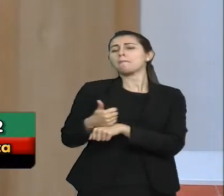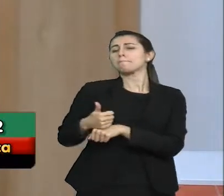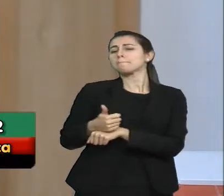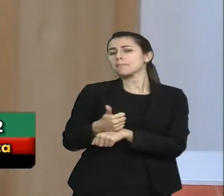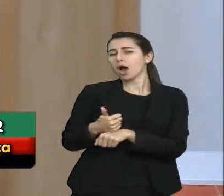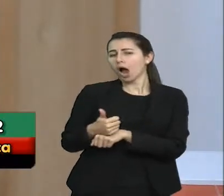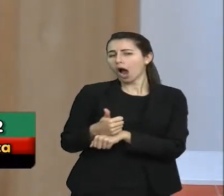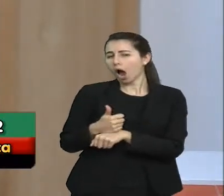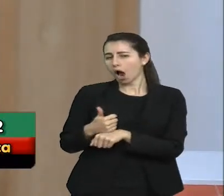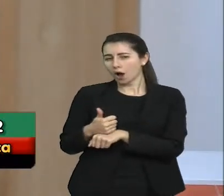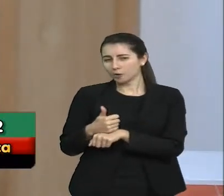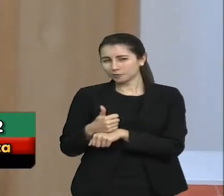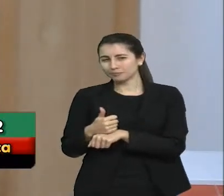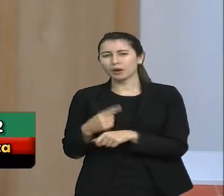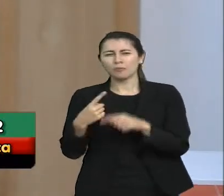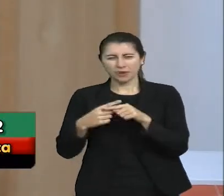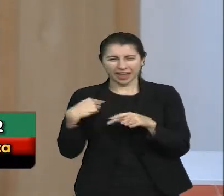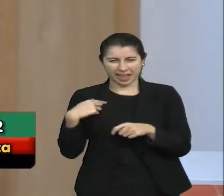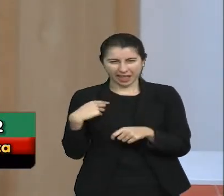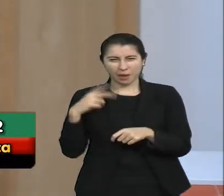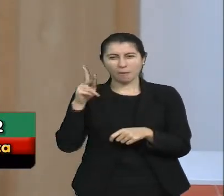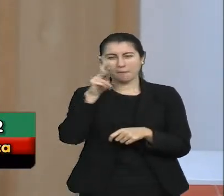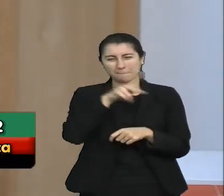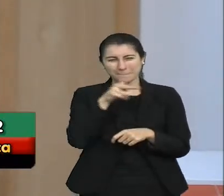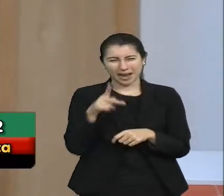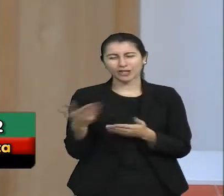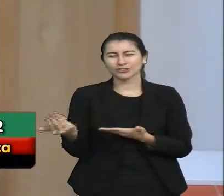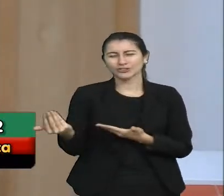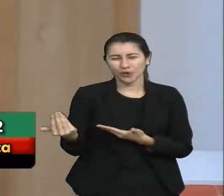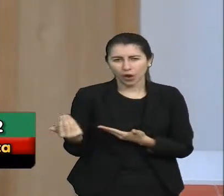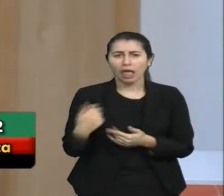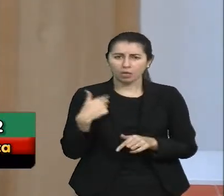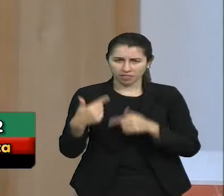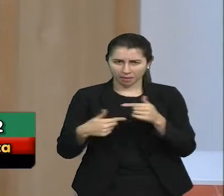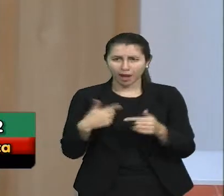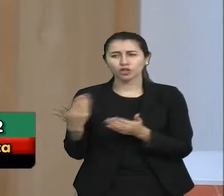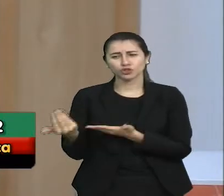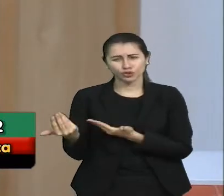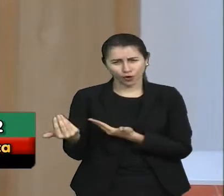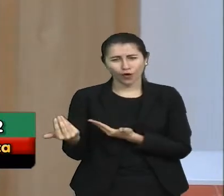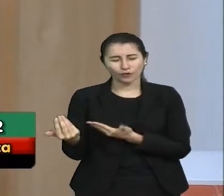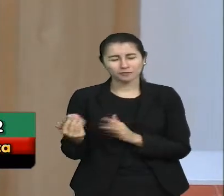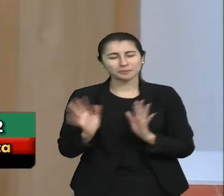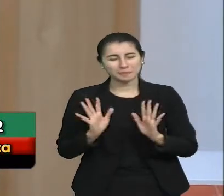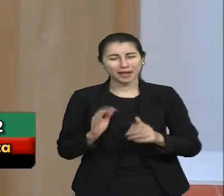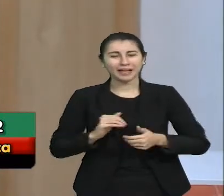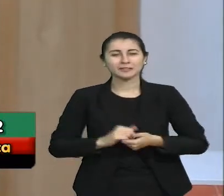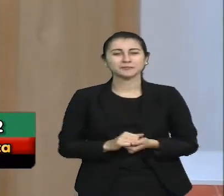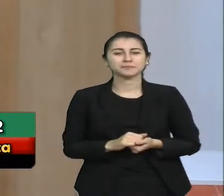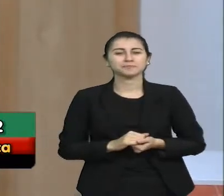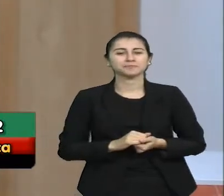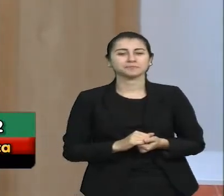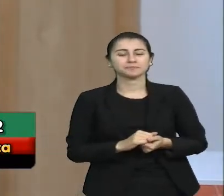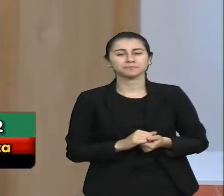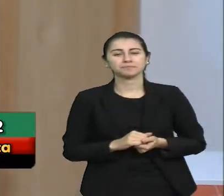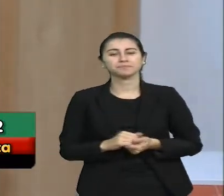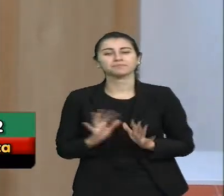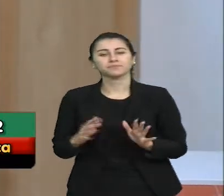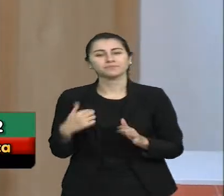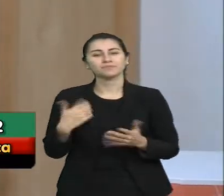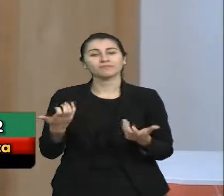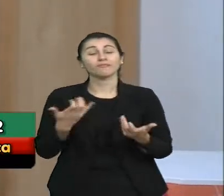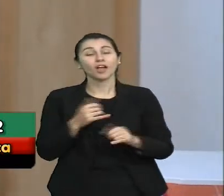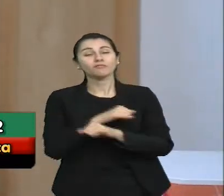padre jovem, porque trabalho também com a juventude, eu quero, para ilustrar aqui, comentar um pequeno diálogo que